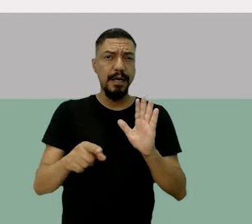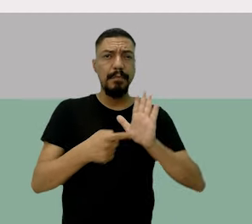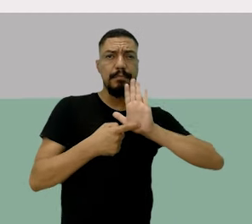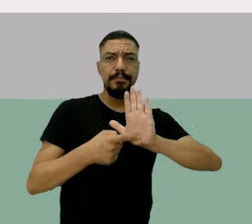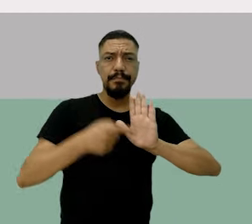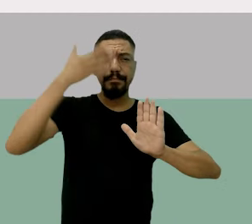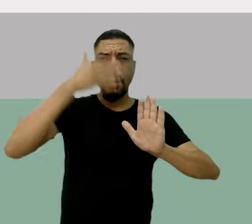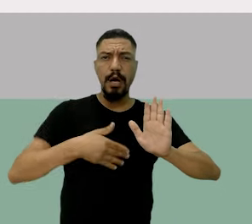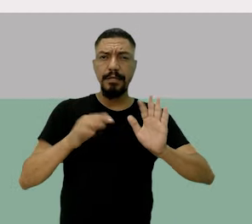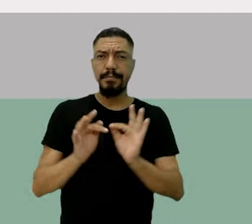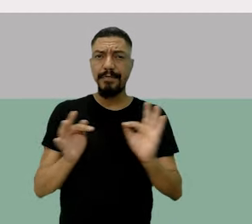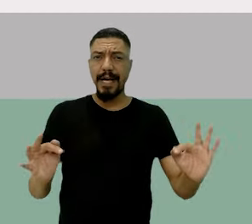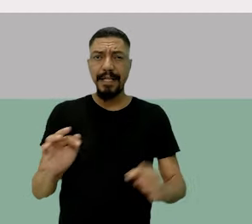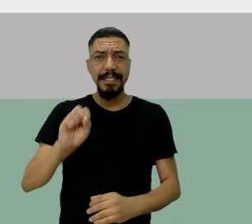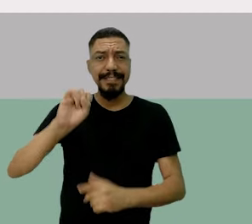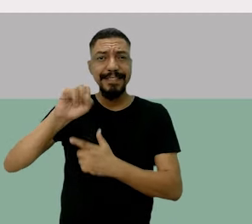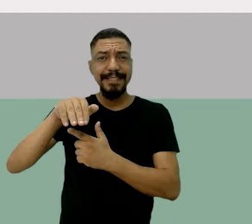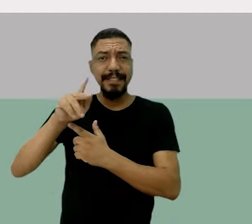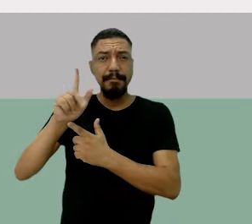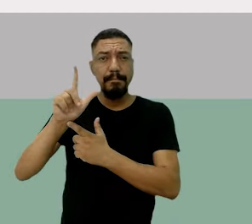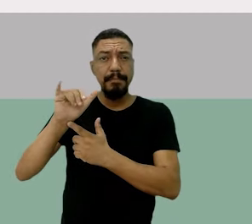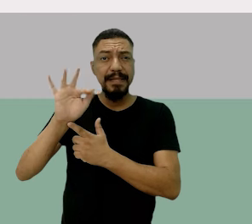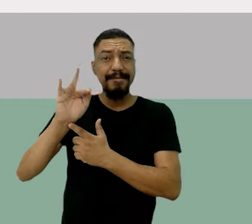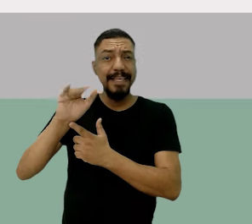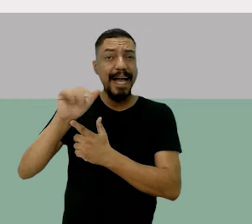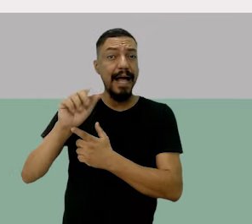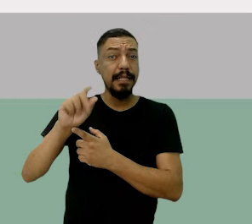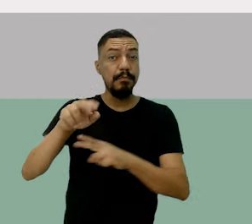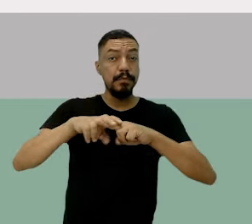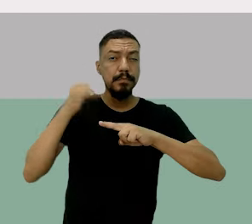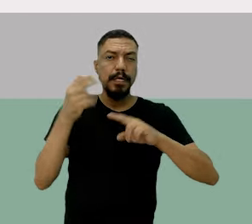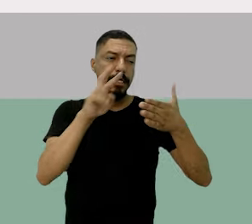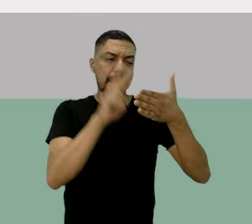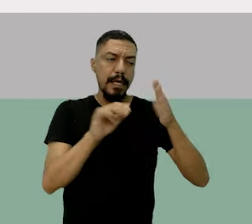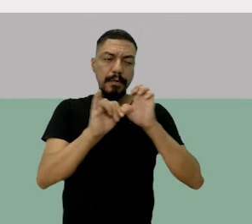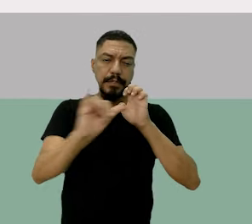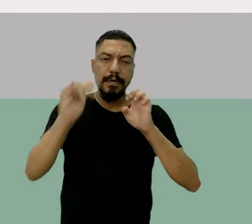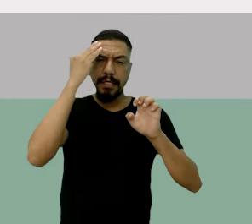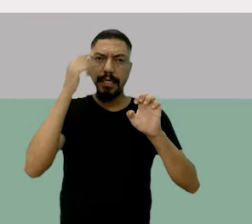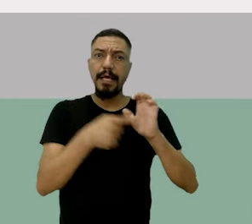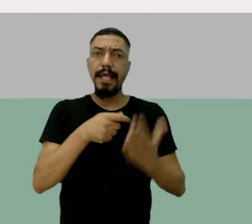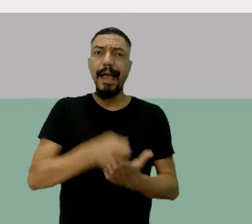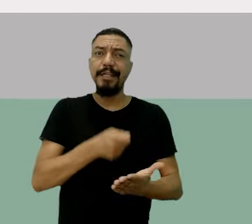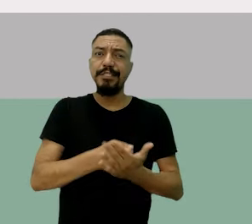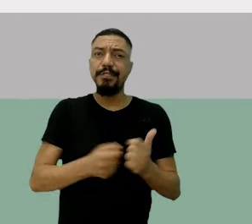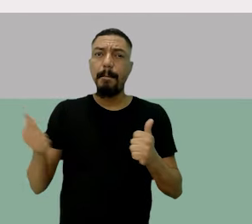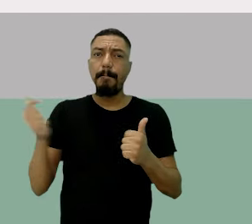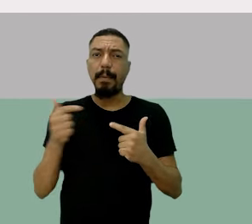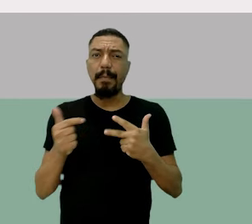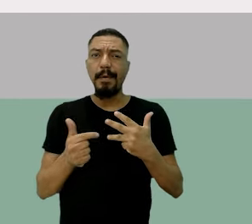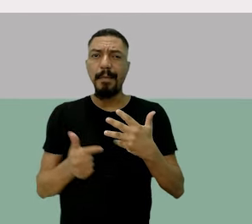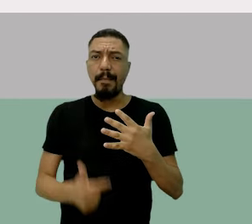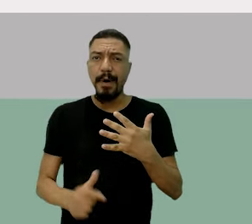simplificada. Então, vocês podem aí entender quais são as exigências do edital. Vai ser algo muito semelhante ao que for